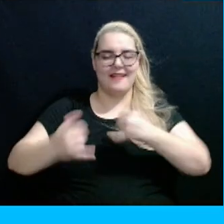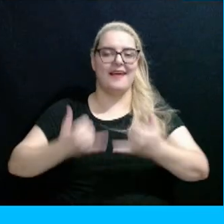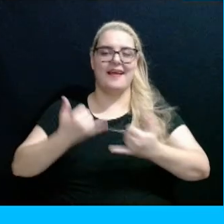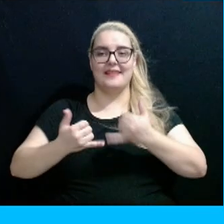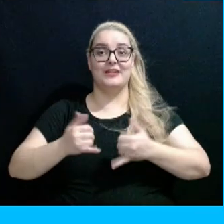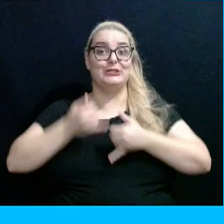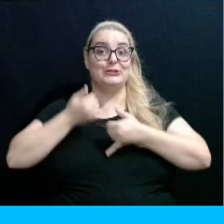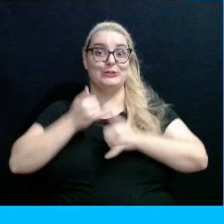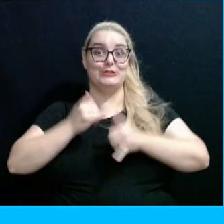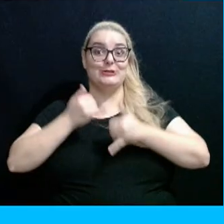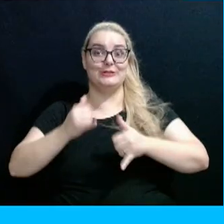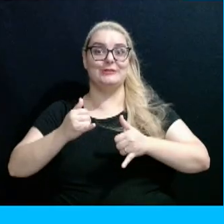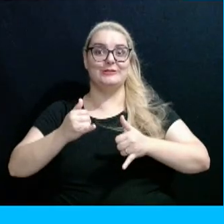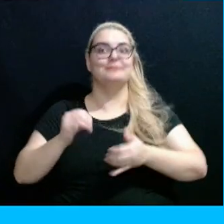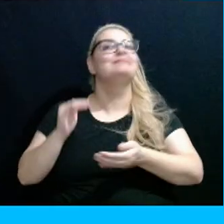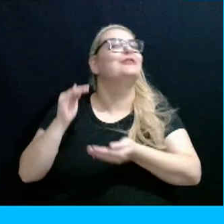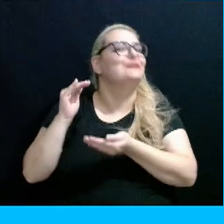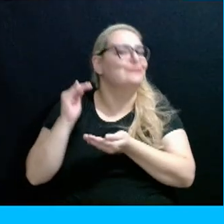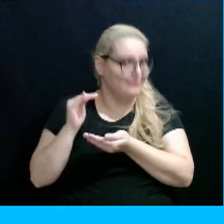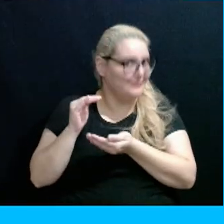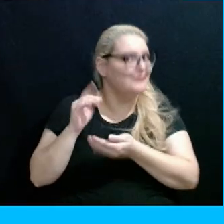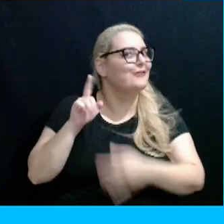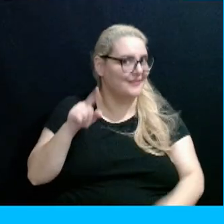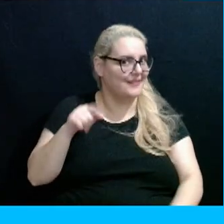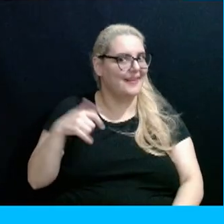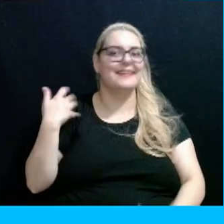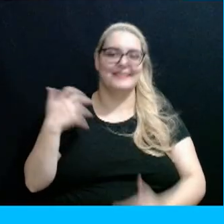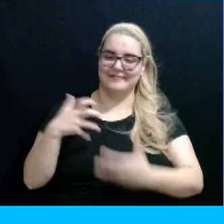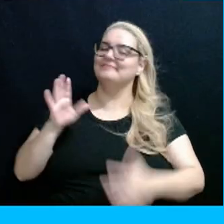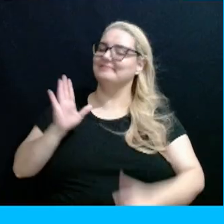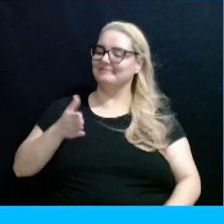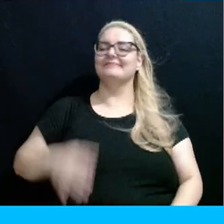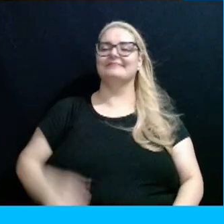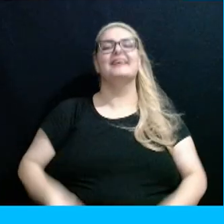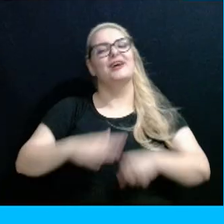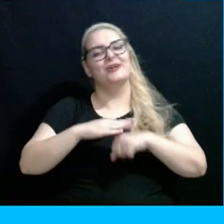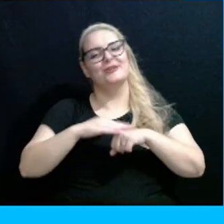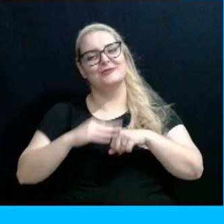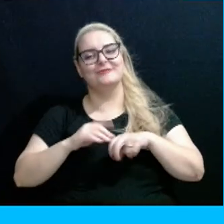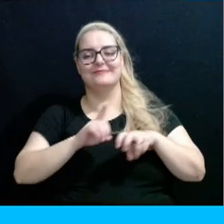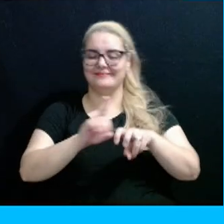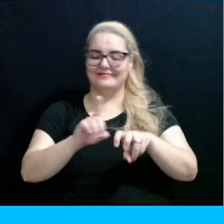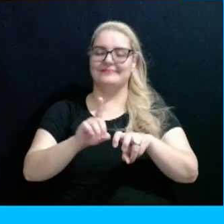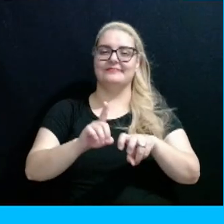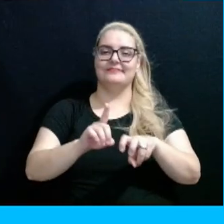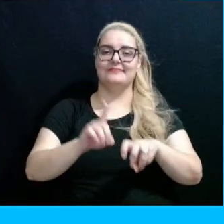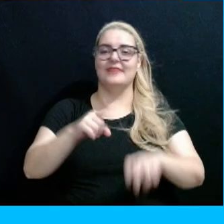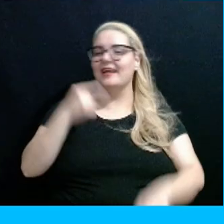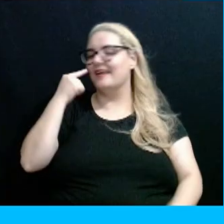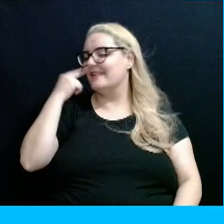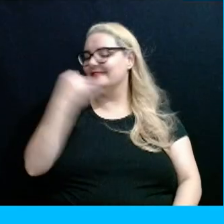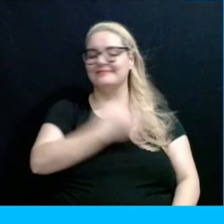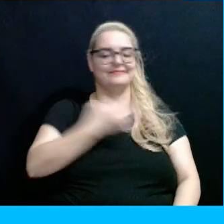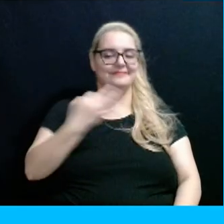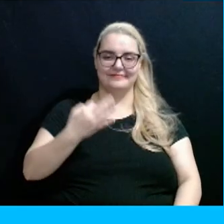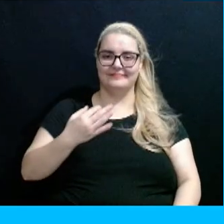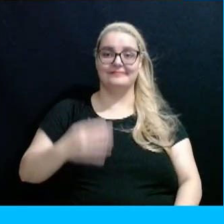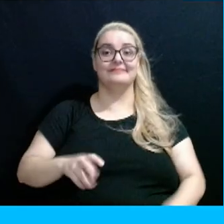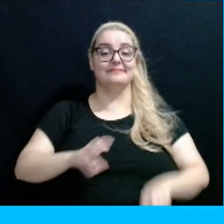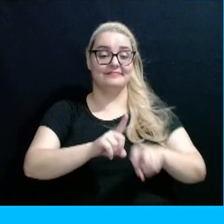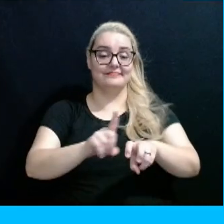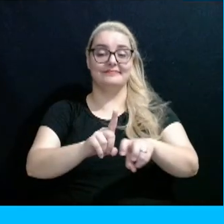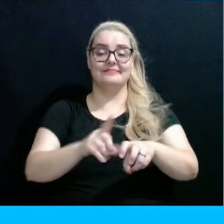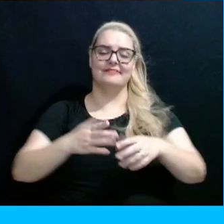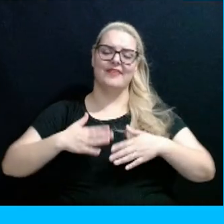energia de filhote. Muito carinhoso, dócil e companheiro, ele é ideal para quem busca um amigo tranquilo